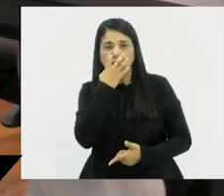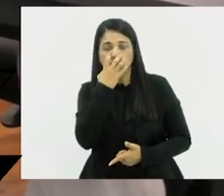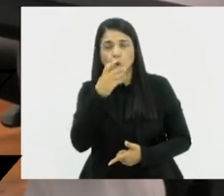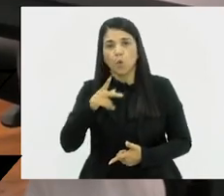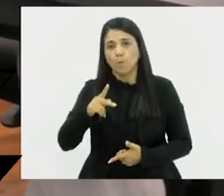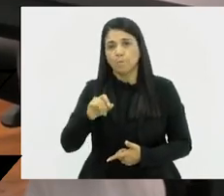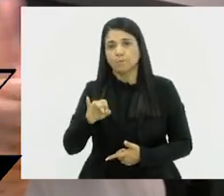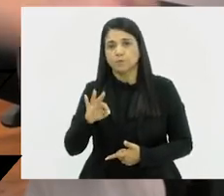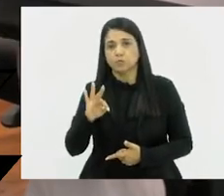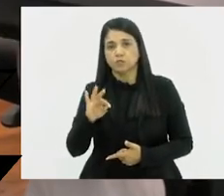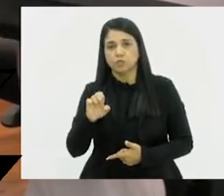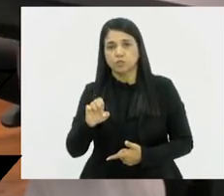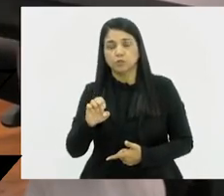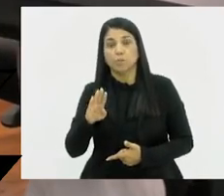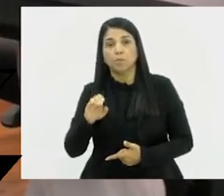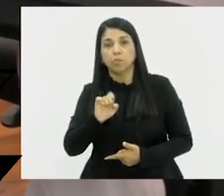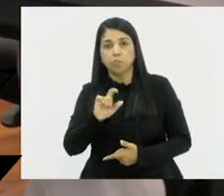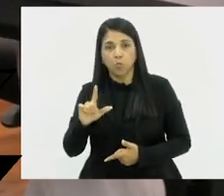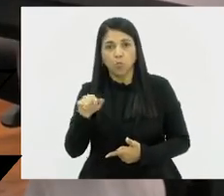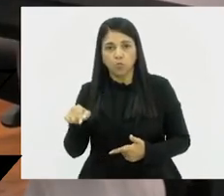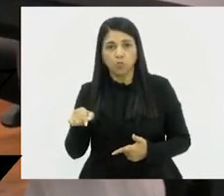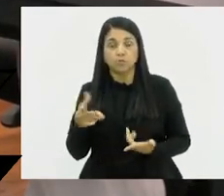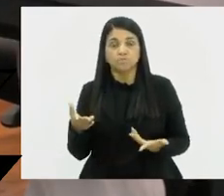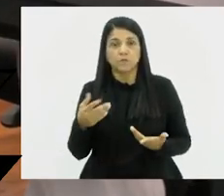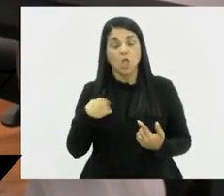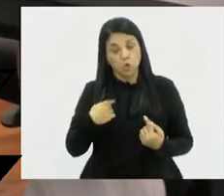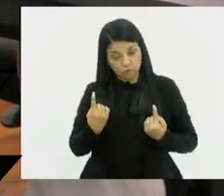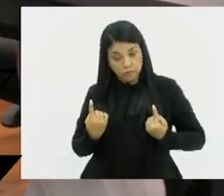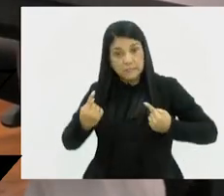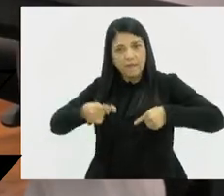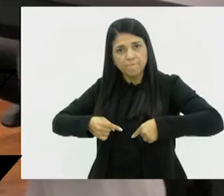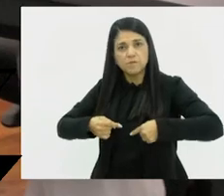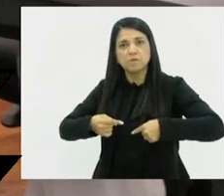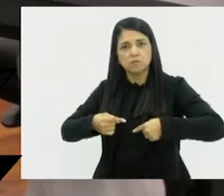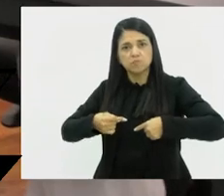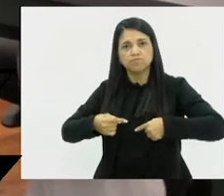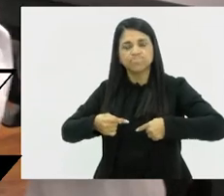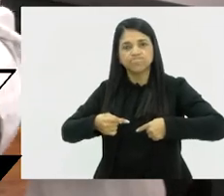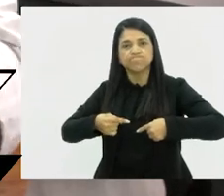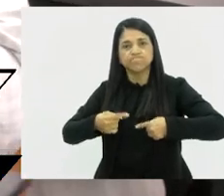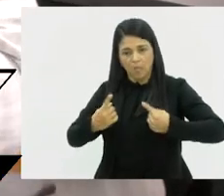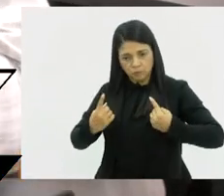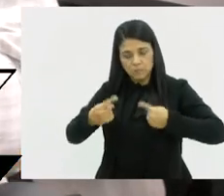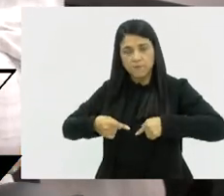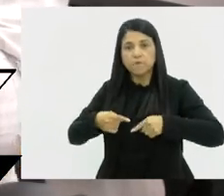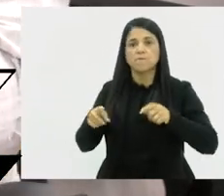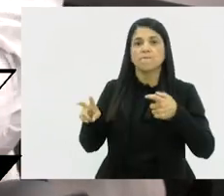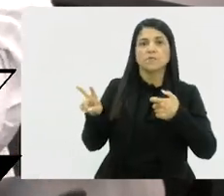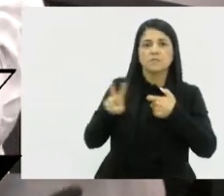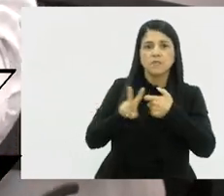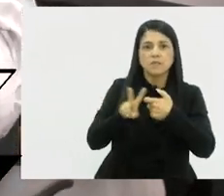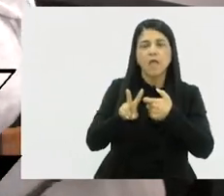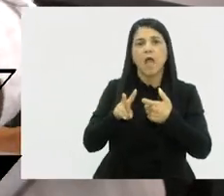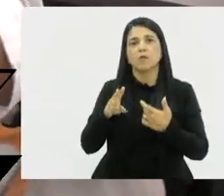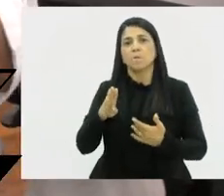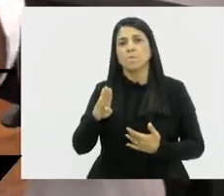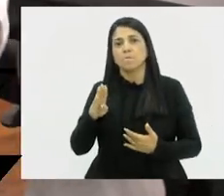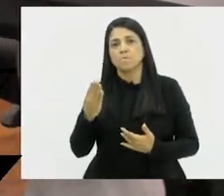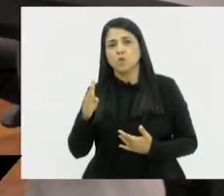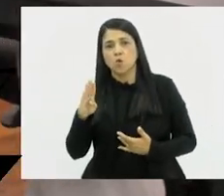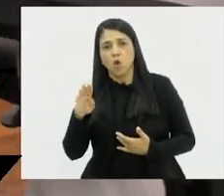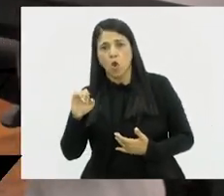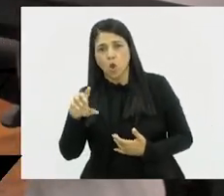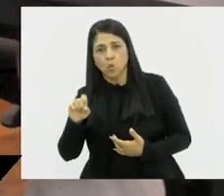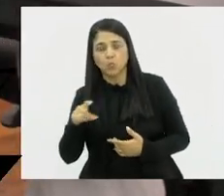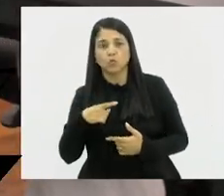E ainda falo mais, eu desafio, mas tipo assim, desafio, veterinário, biólogo,